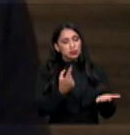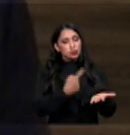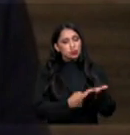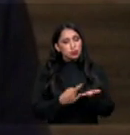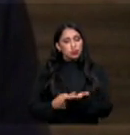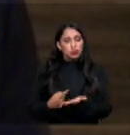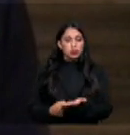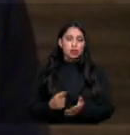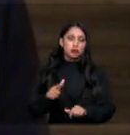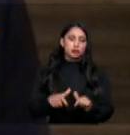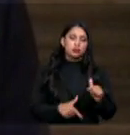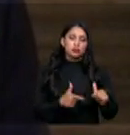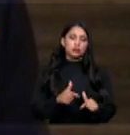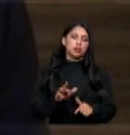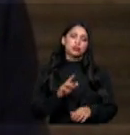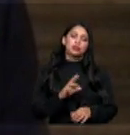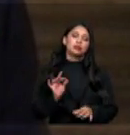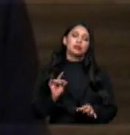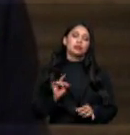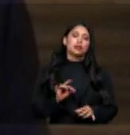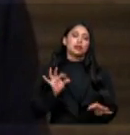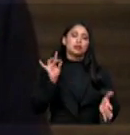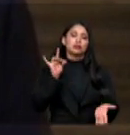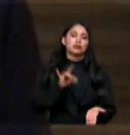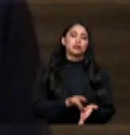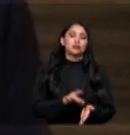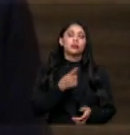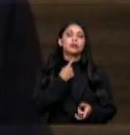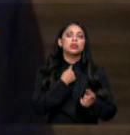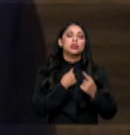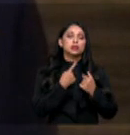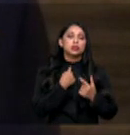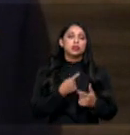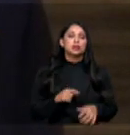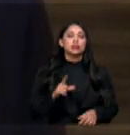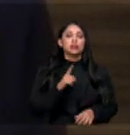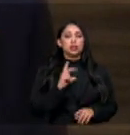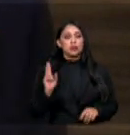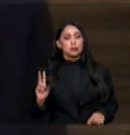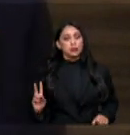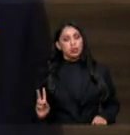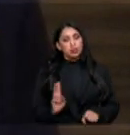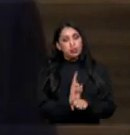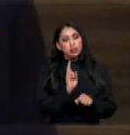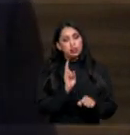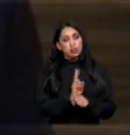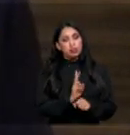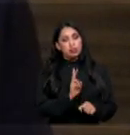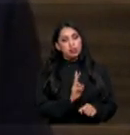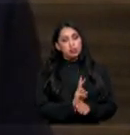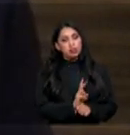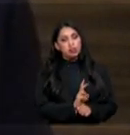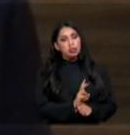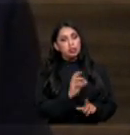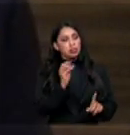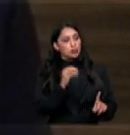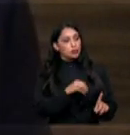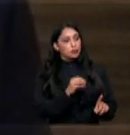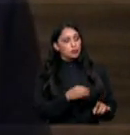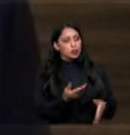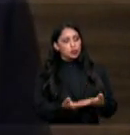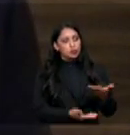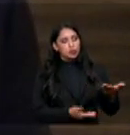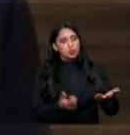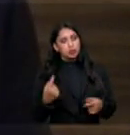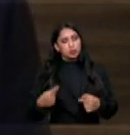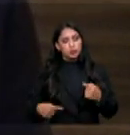só é legítimo, como é desejável algum grau de proteção do lado mais fraco de uma relação